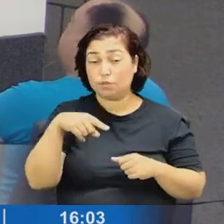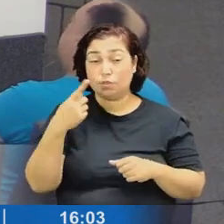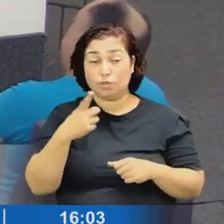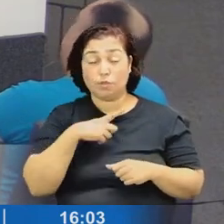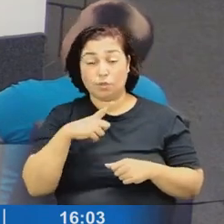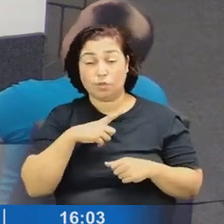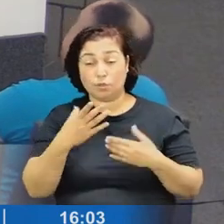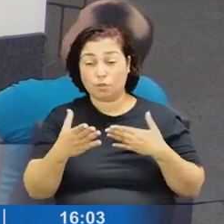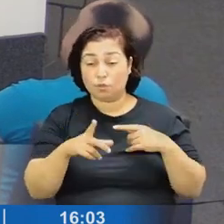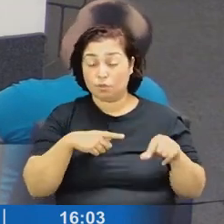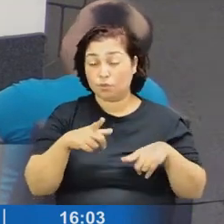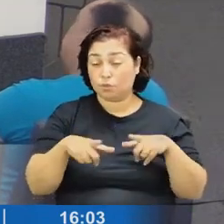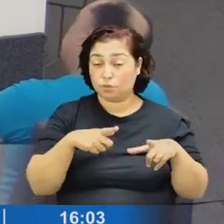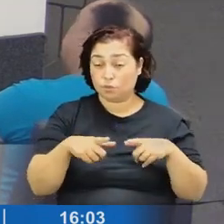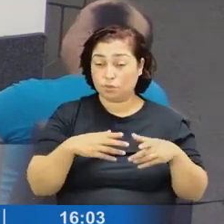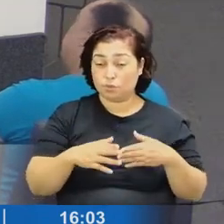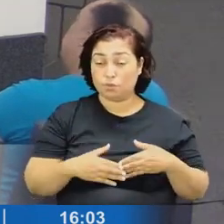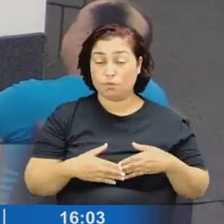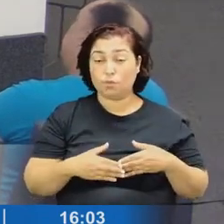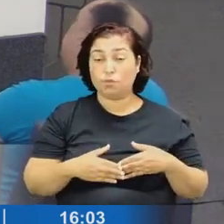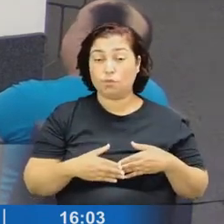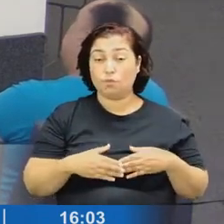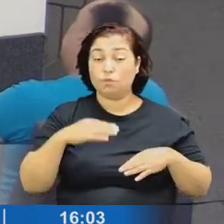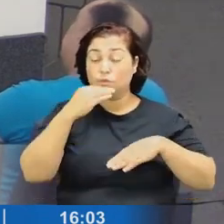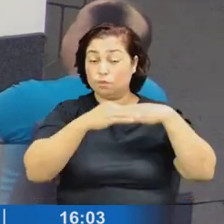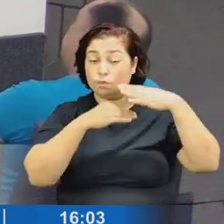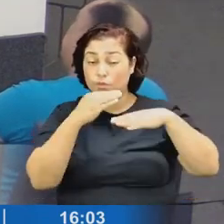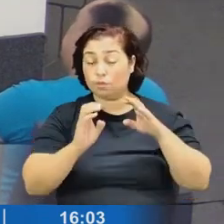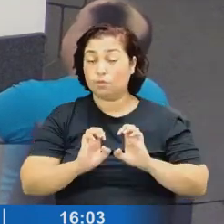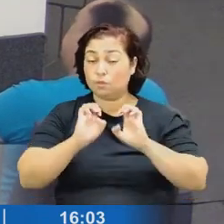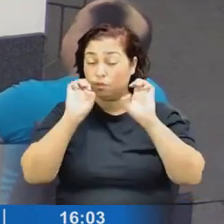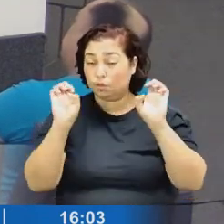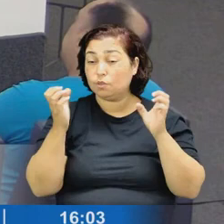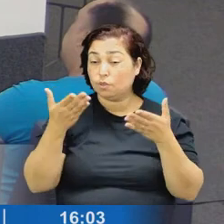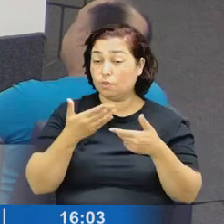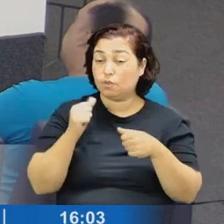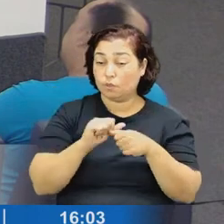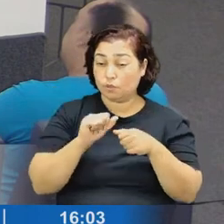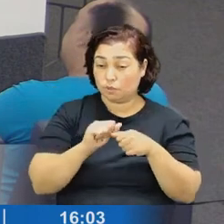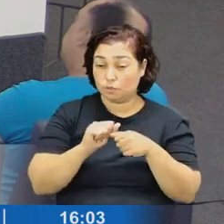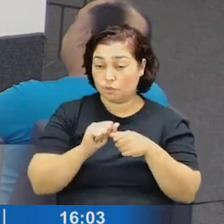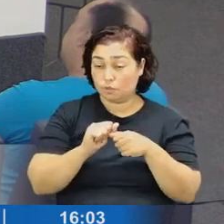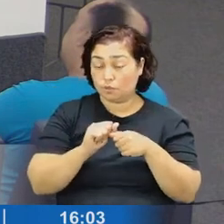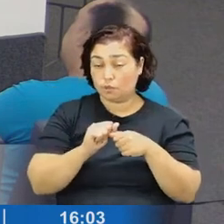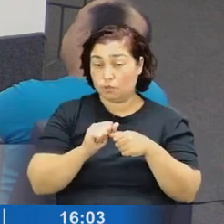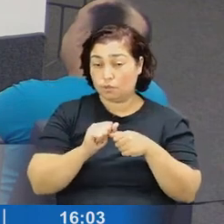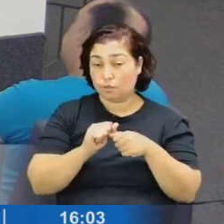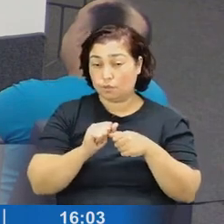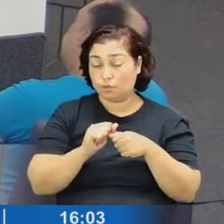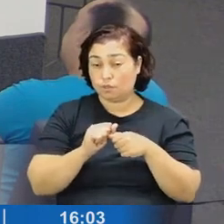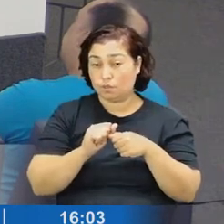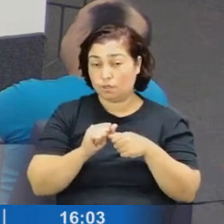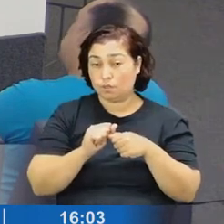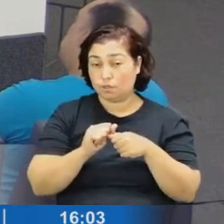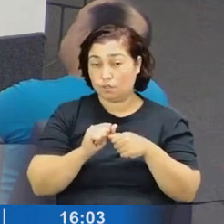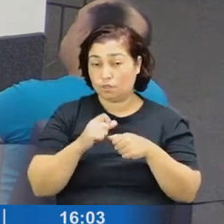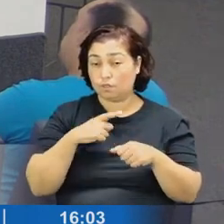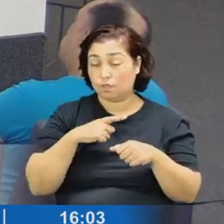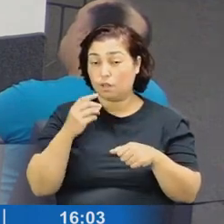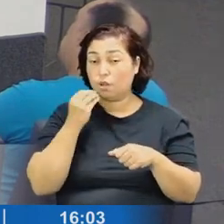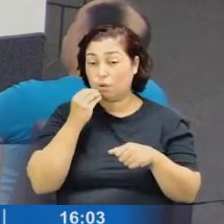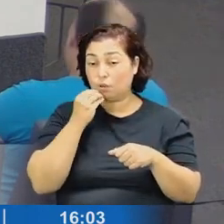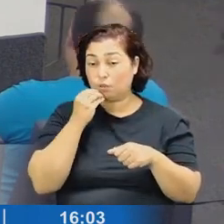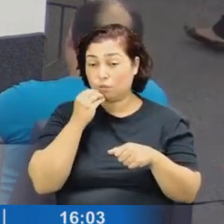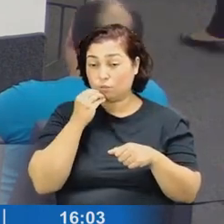mais a menos que dá para você trabalhar é através da construção da Estratégia do que você vai passar para o eleitor aí você vai vai ter oportunidade do